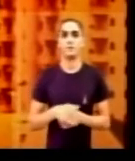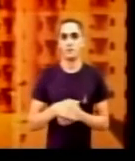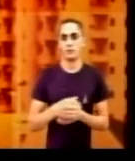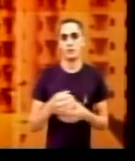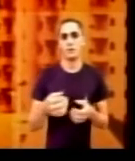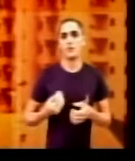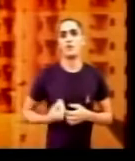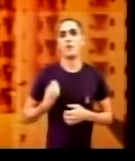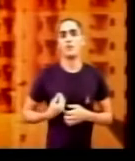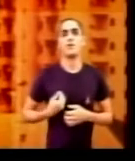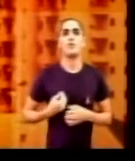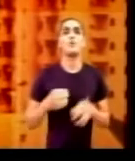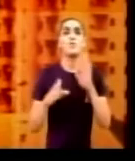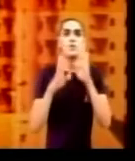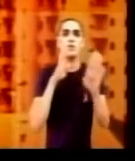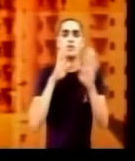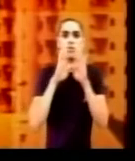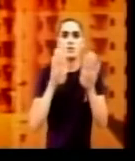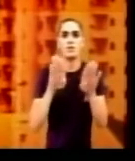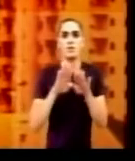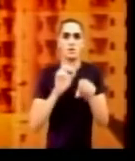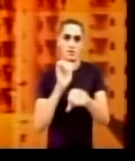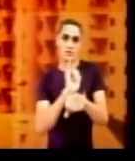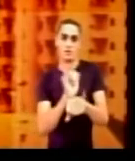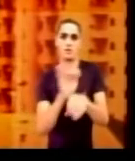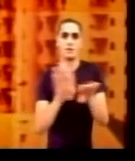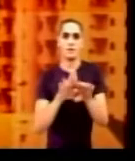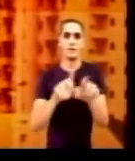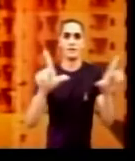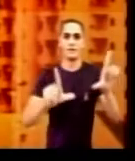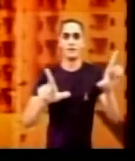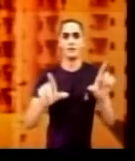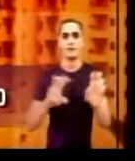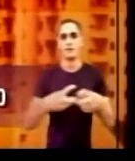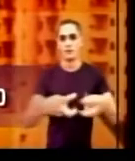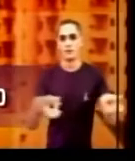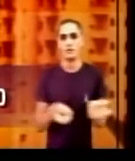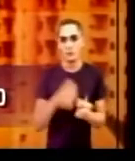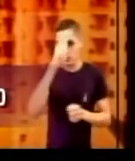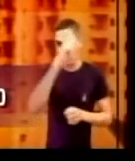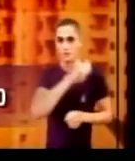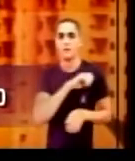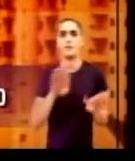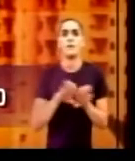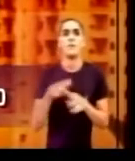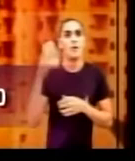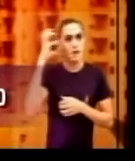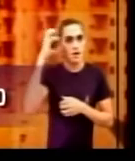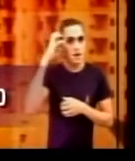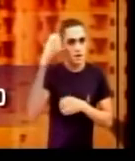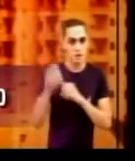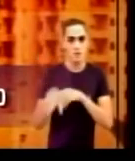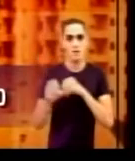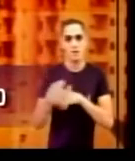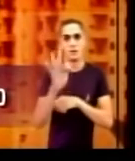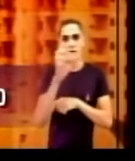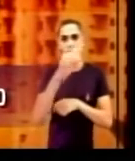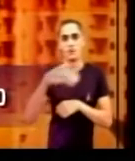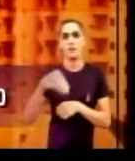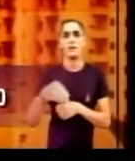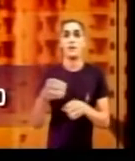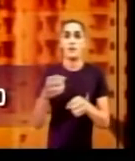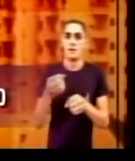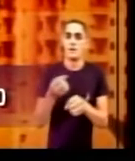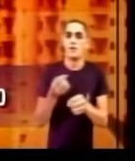estamos ao vivo pelo Facebook, YouTube, TV Câmara de Rio Preto e Rádio Educativa FM. Essa é a